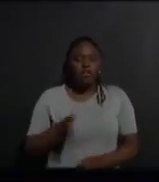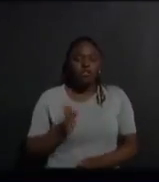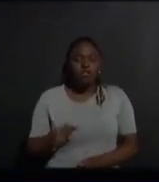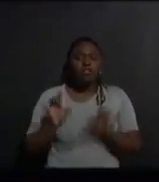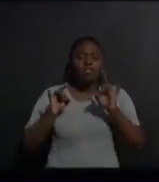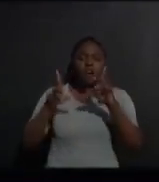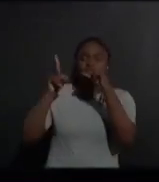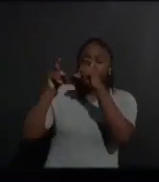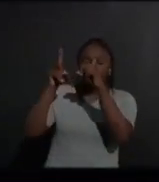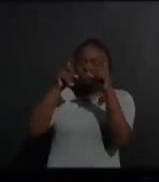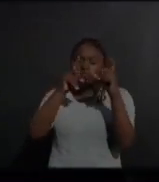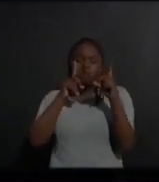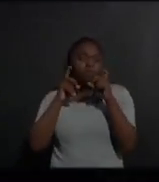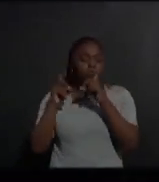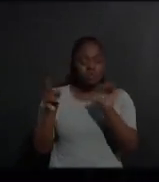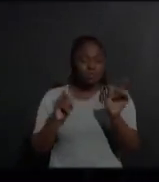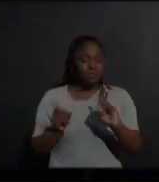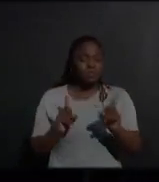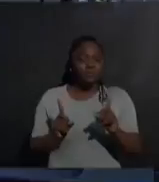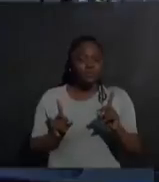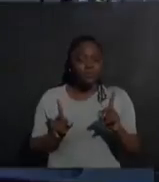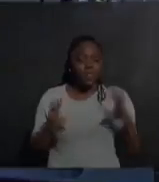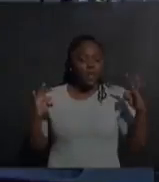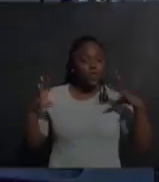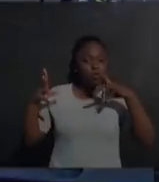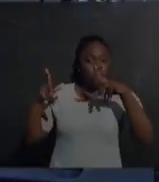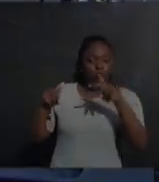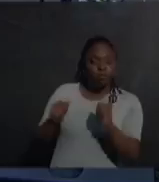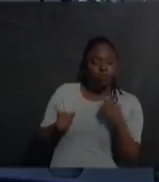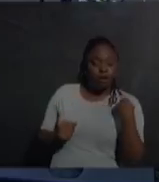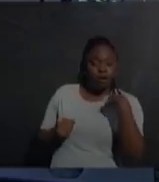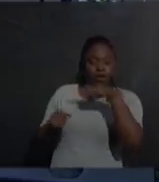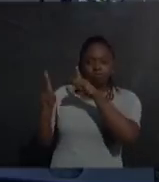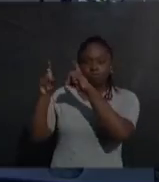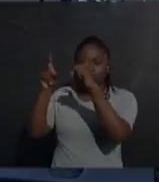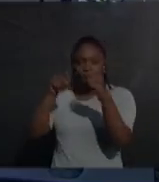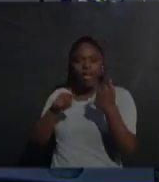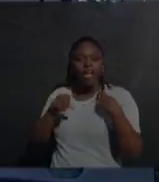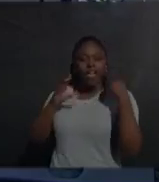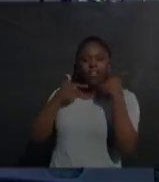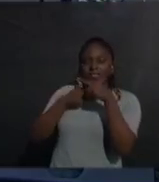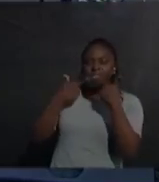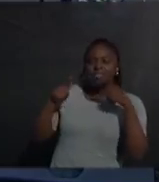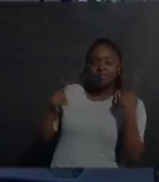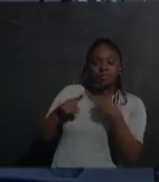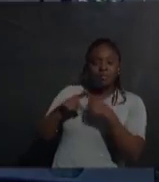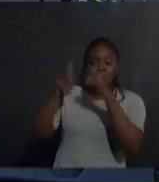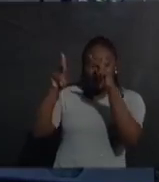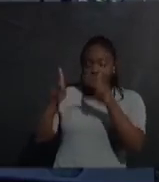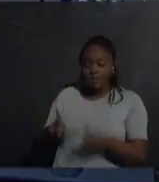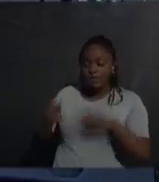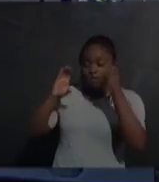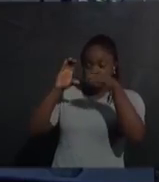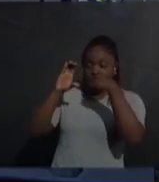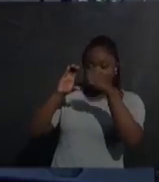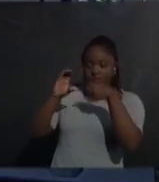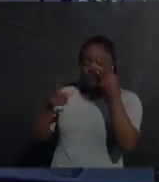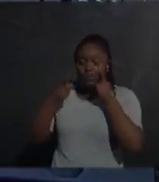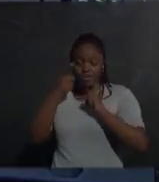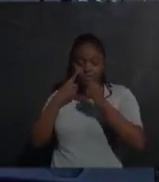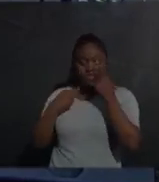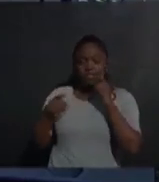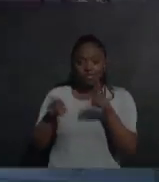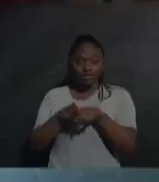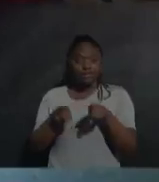foto. Todo mundo que vai, eu fico rindo, porque as pessoas querem filmar e chorar ao mesmo tempo. A pessoa